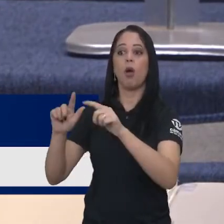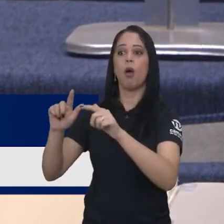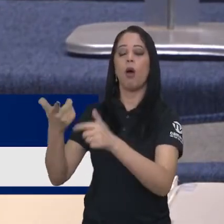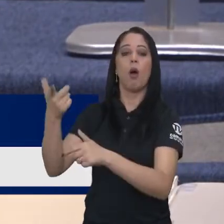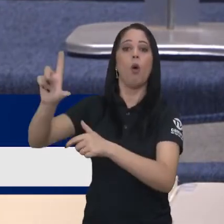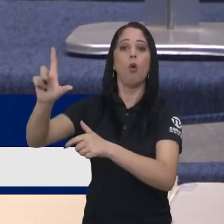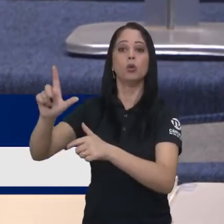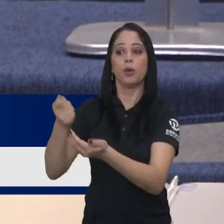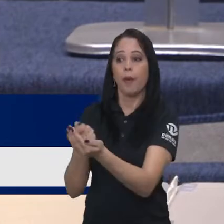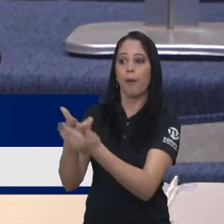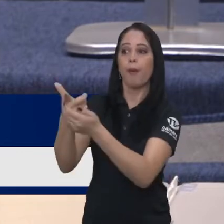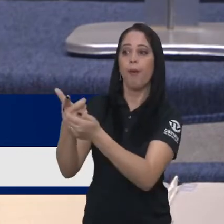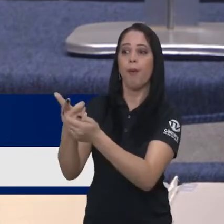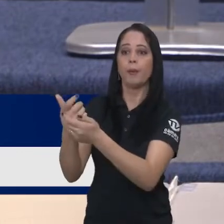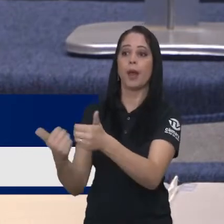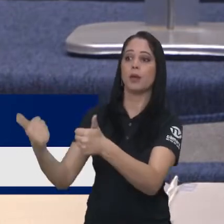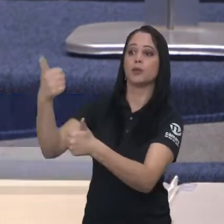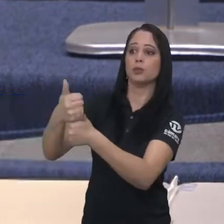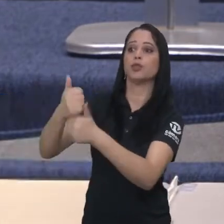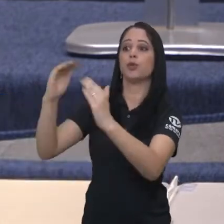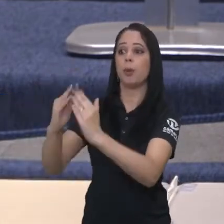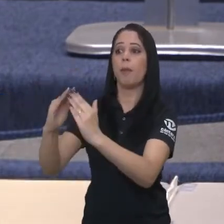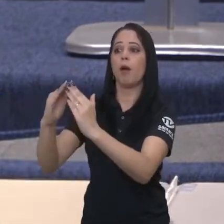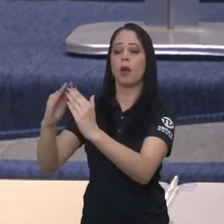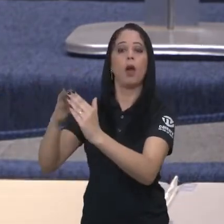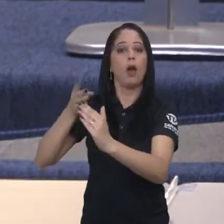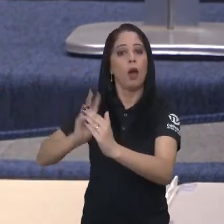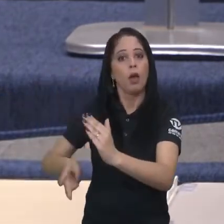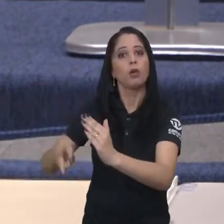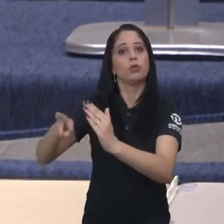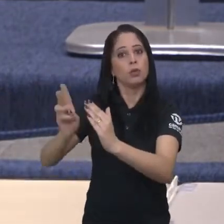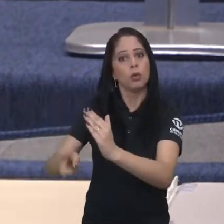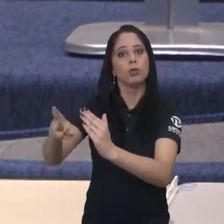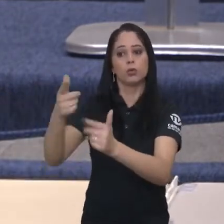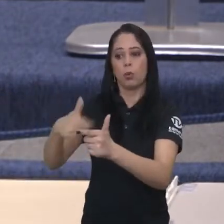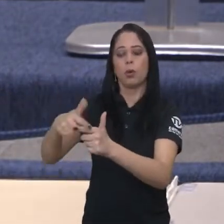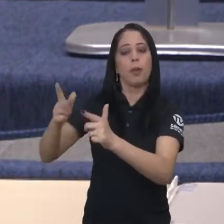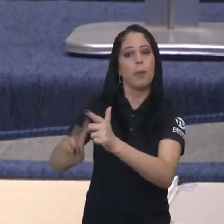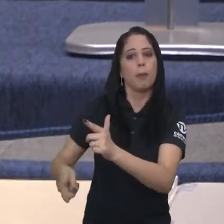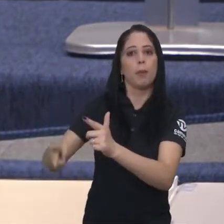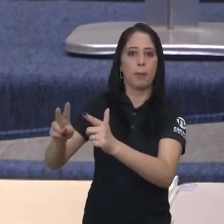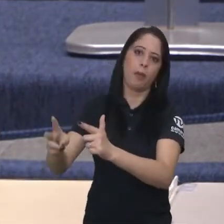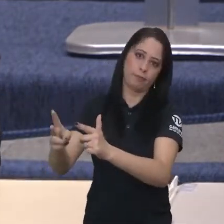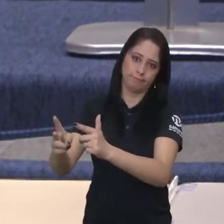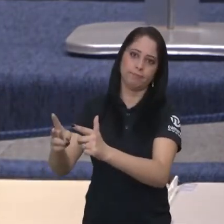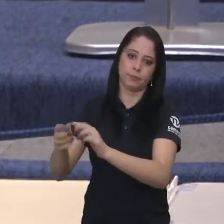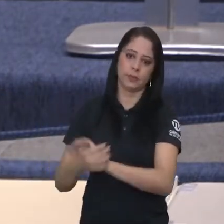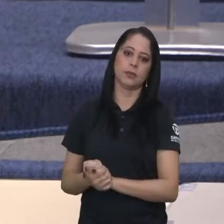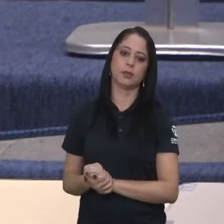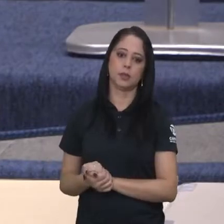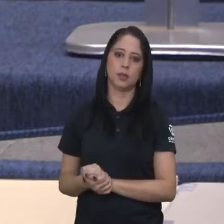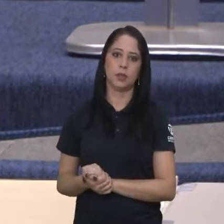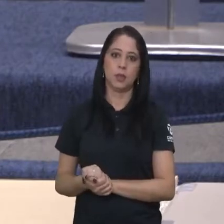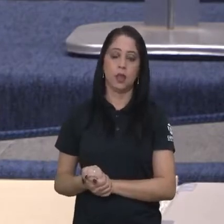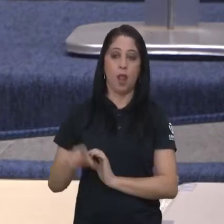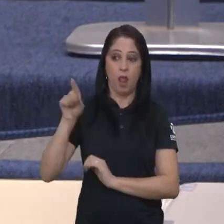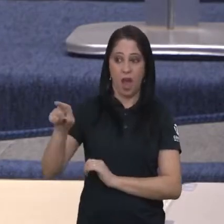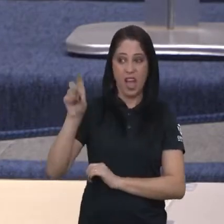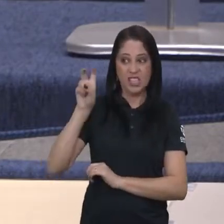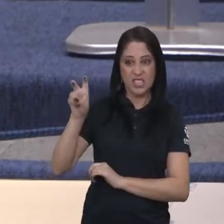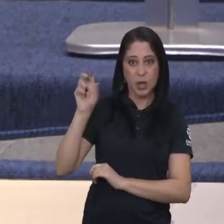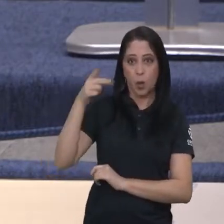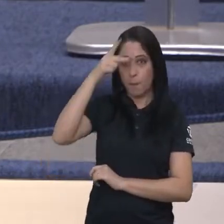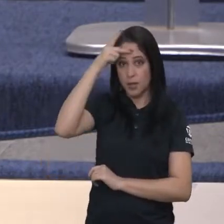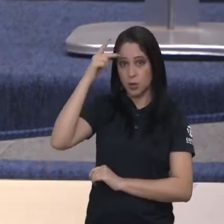drenagem, foi o meio que aconteceu no Rio Cumprido, o problema foi se agravando. E lá, resultou lá em morte de cinco